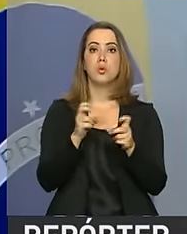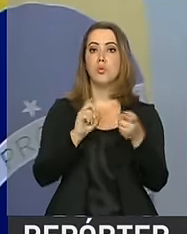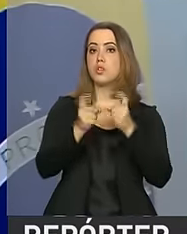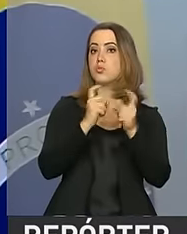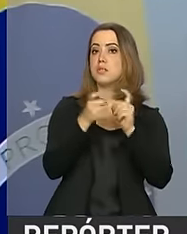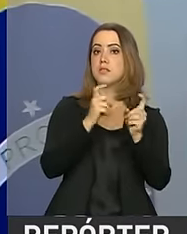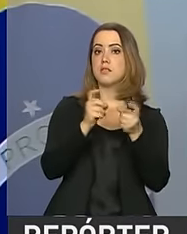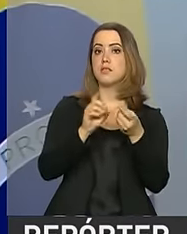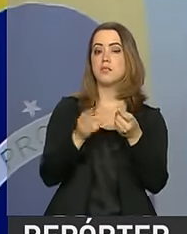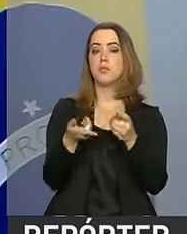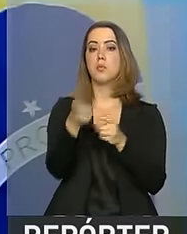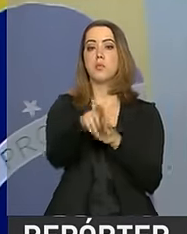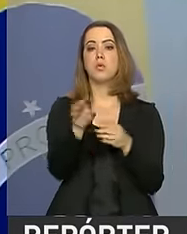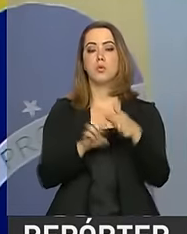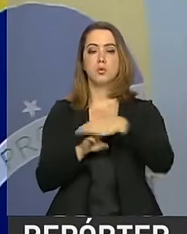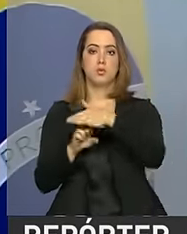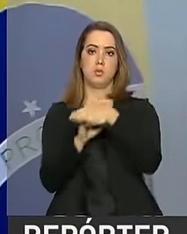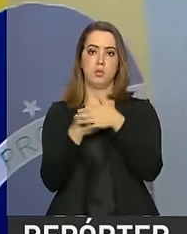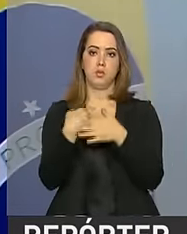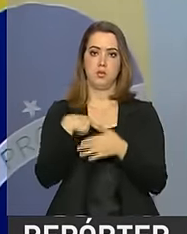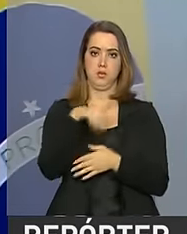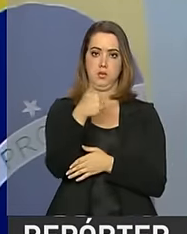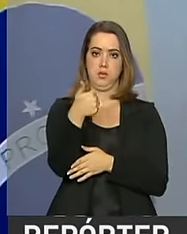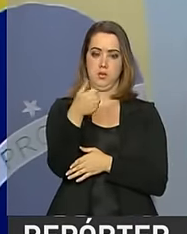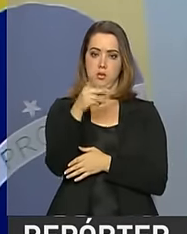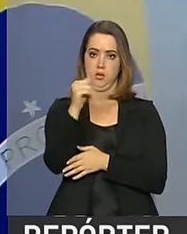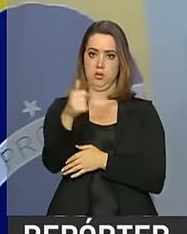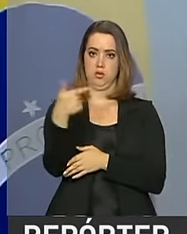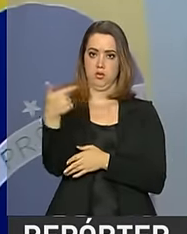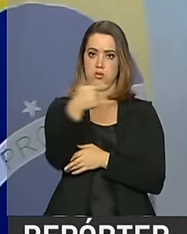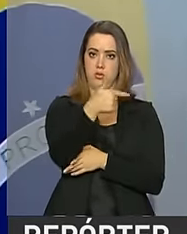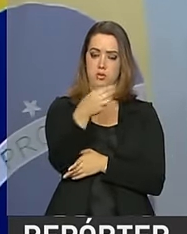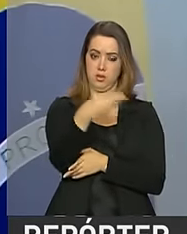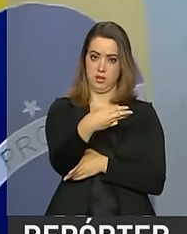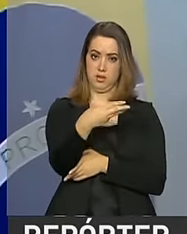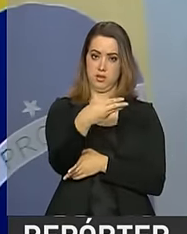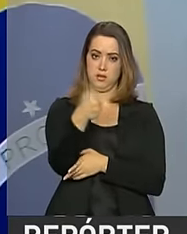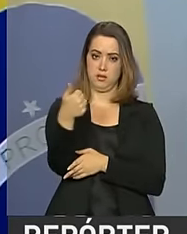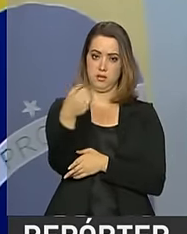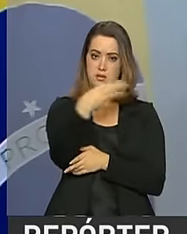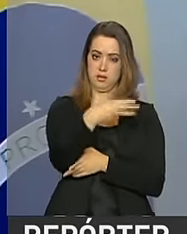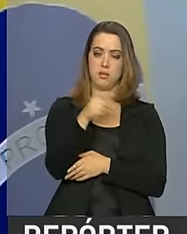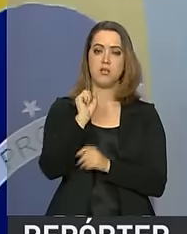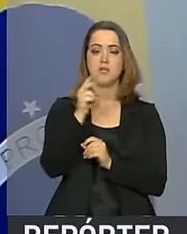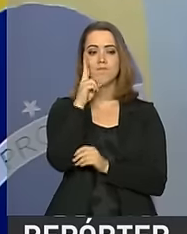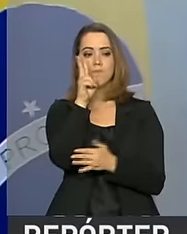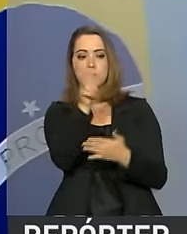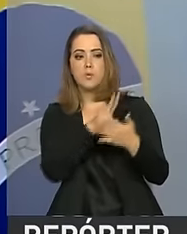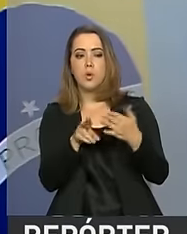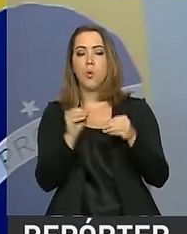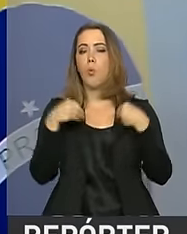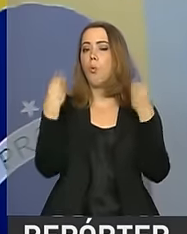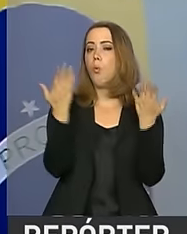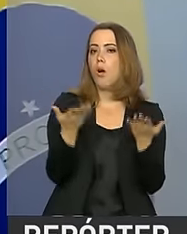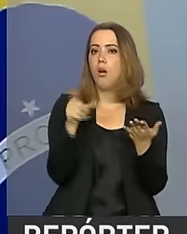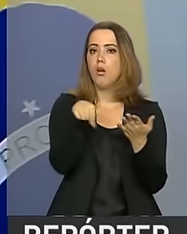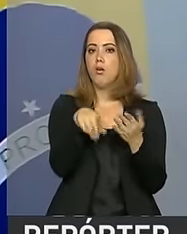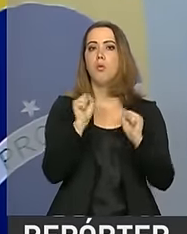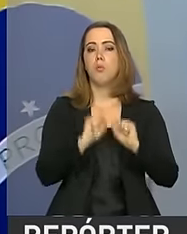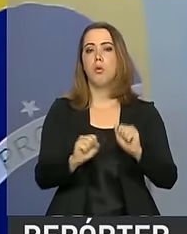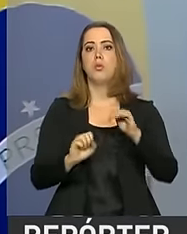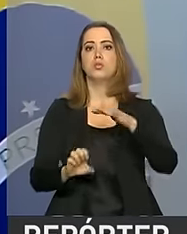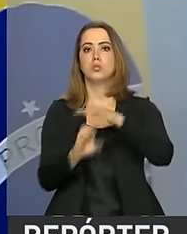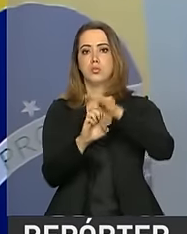dia 13 agora nós devemos anunciar aquelas matérias que poderão ser concedidas e de igual maneira